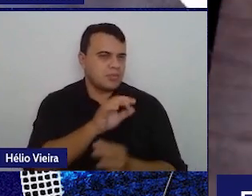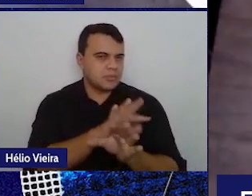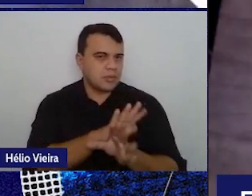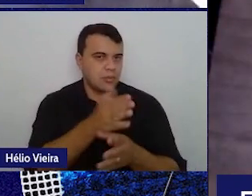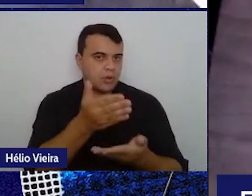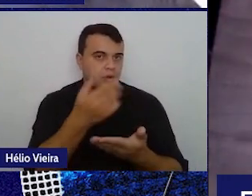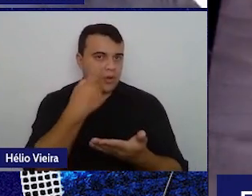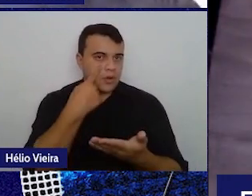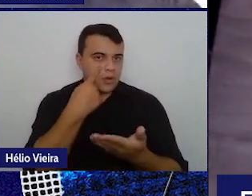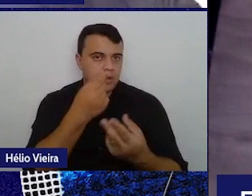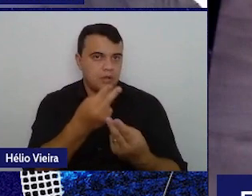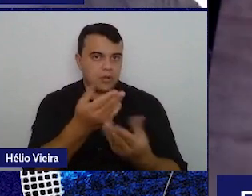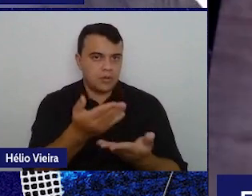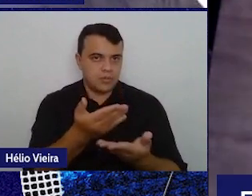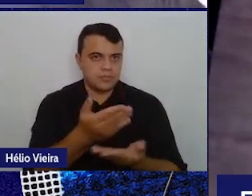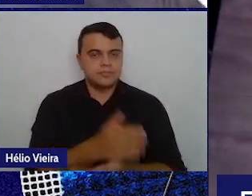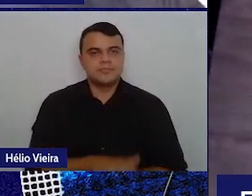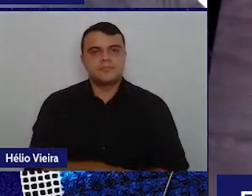assim.